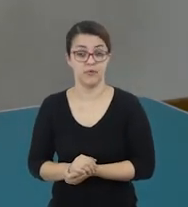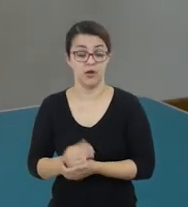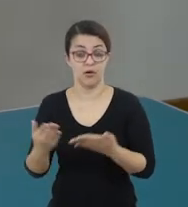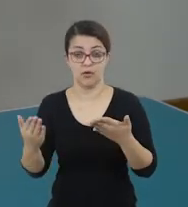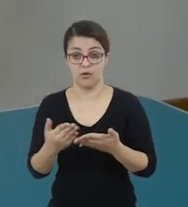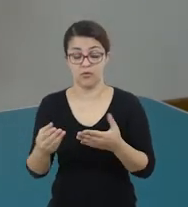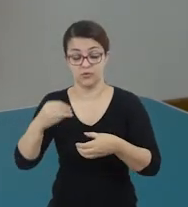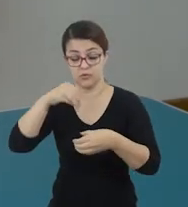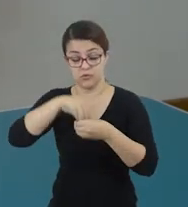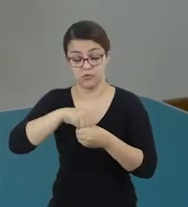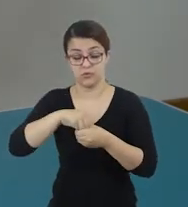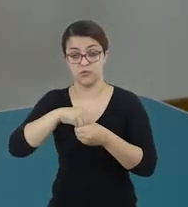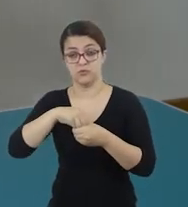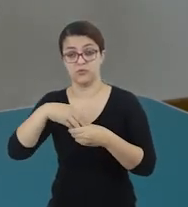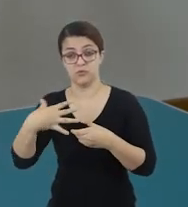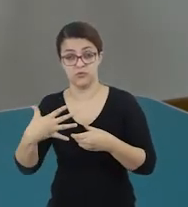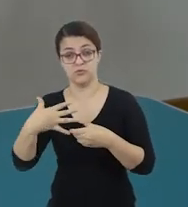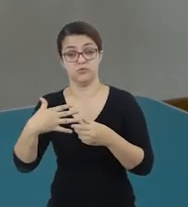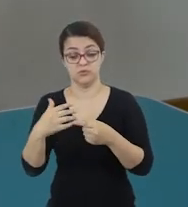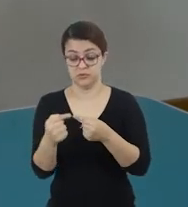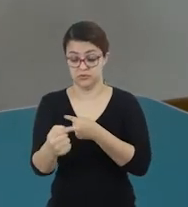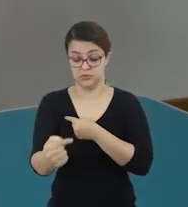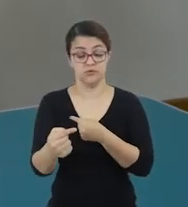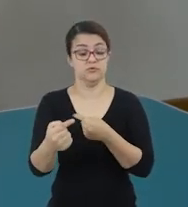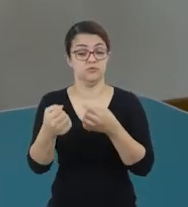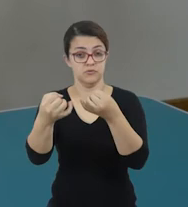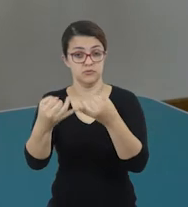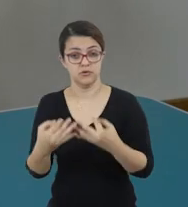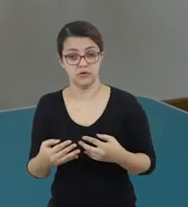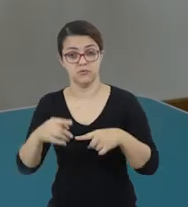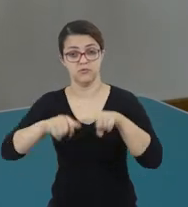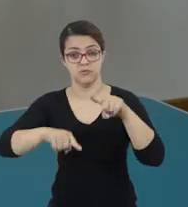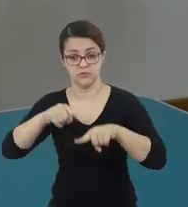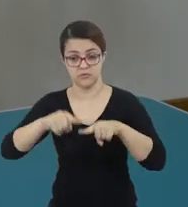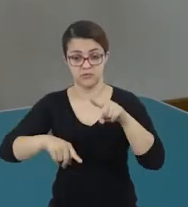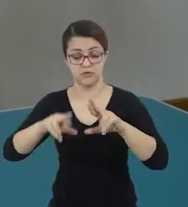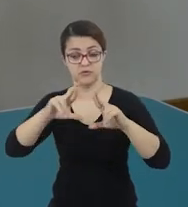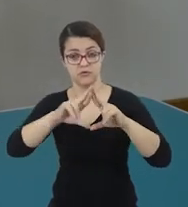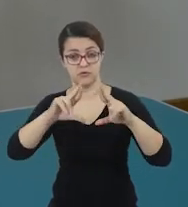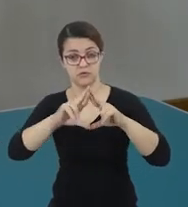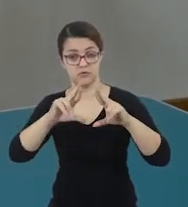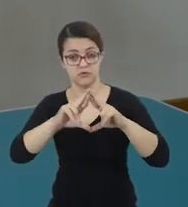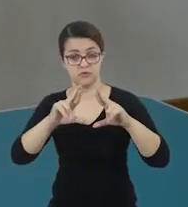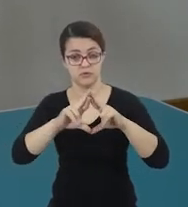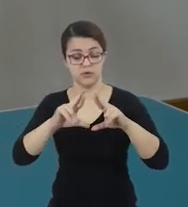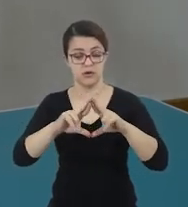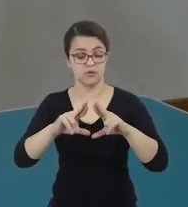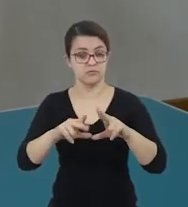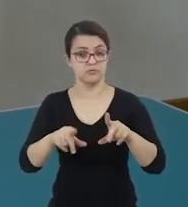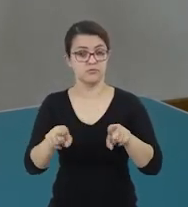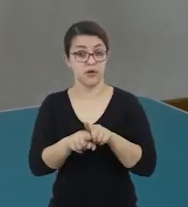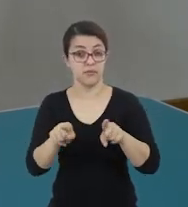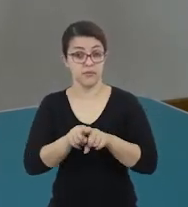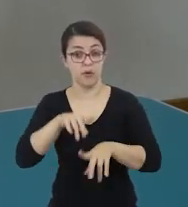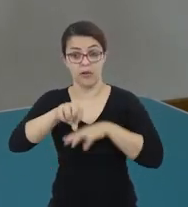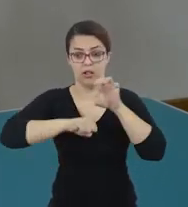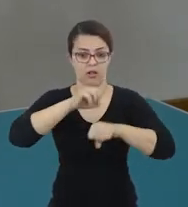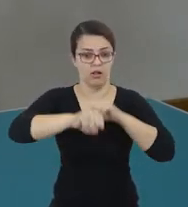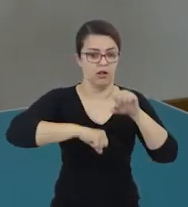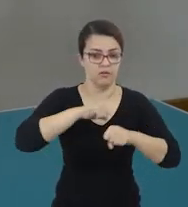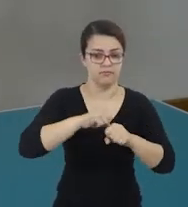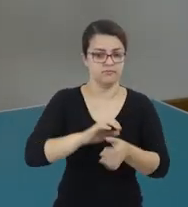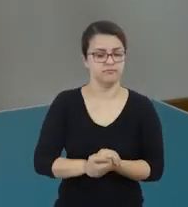Entrando na nossa matéria dessa semana, nós vamos falar um pouquinho das embalagens recicláveis e do nosso consumo desenfreado dessas